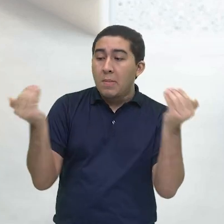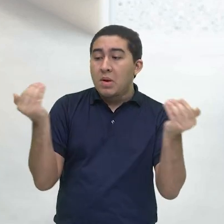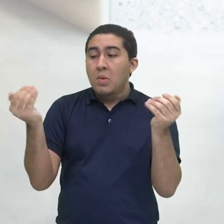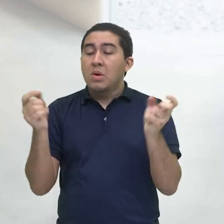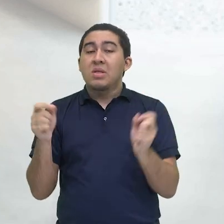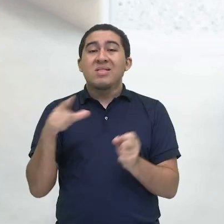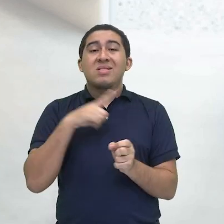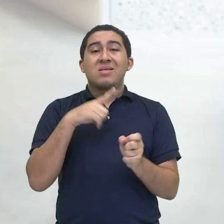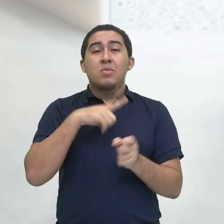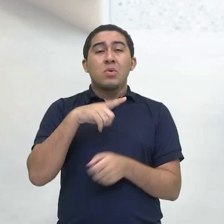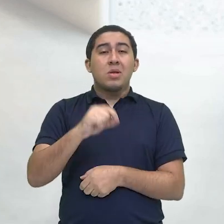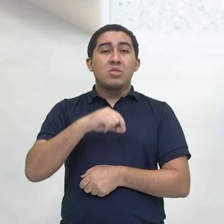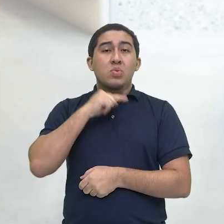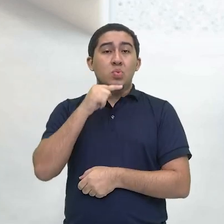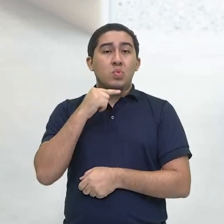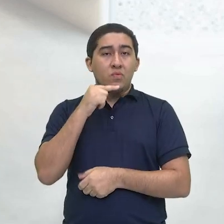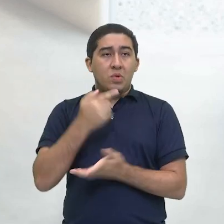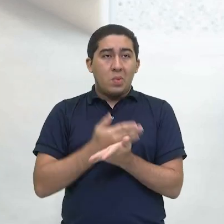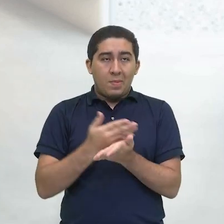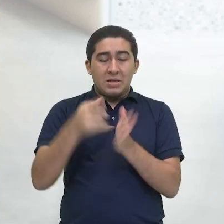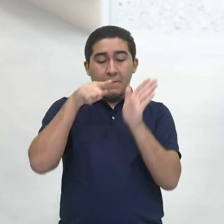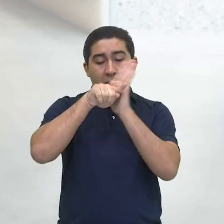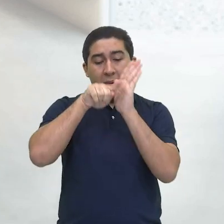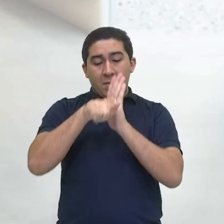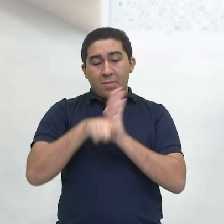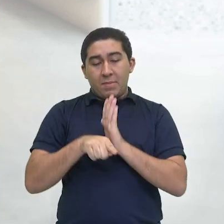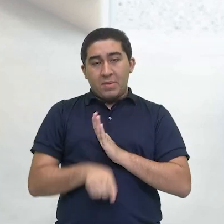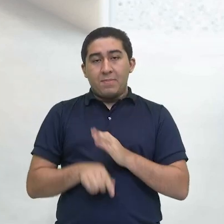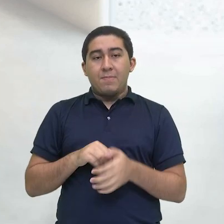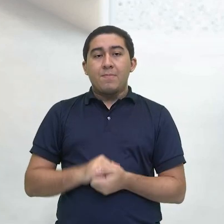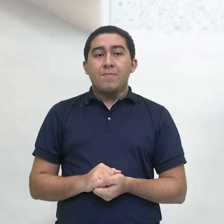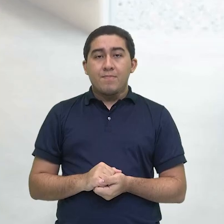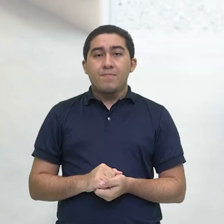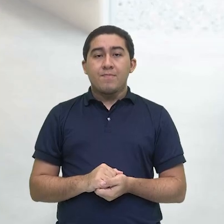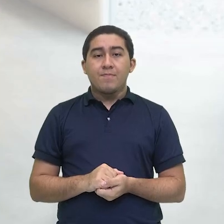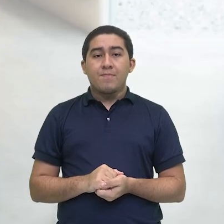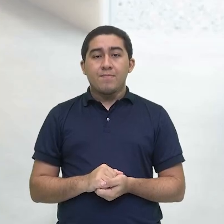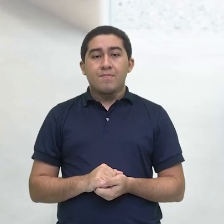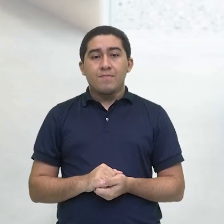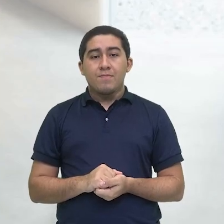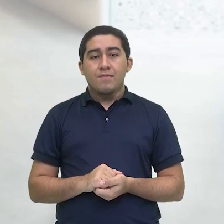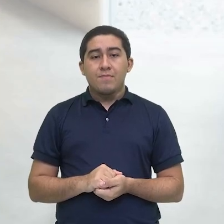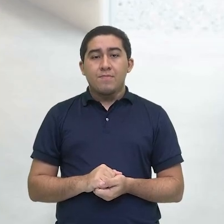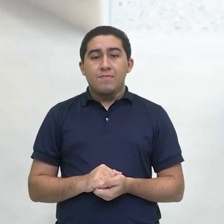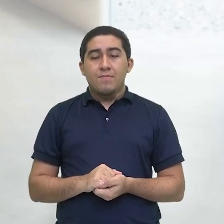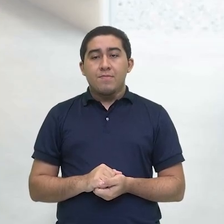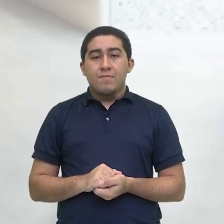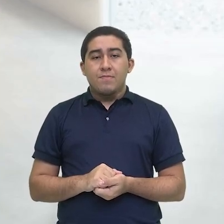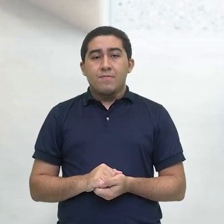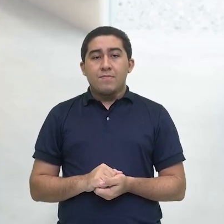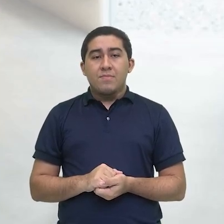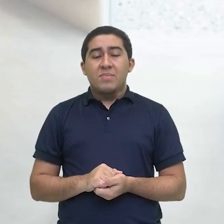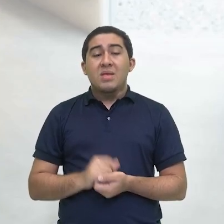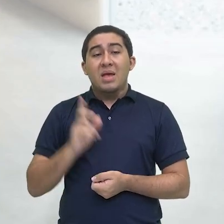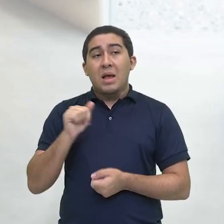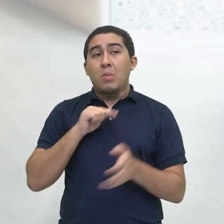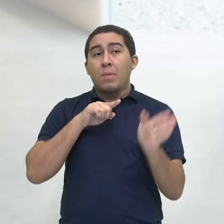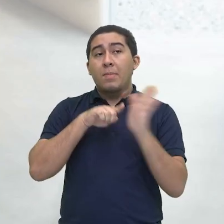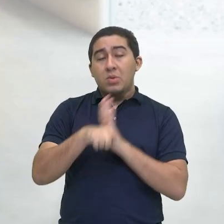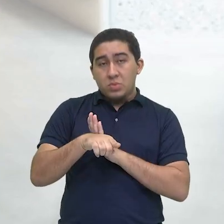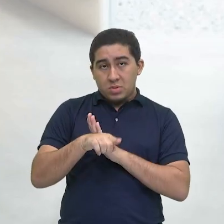Um questionamento, tá bom? Então, o que é o questionamento? Ele vai fazer uma